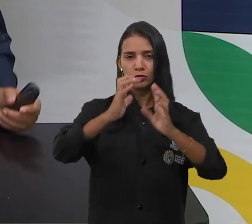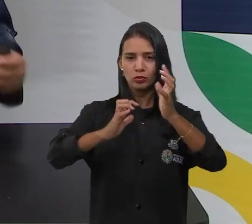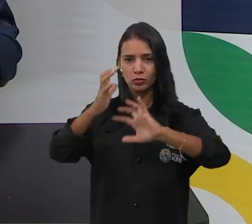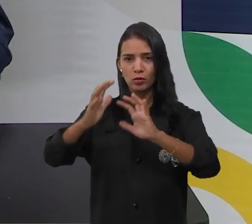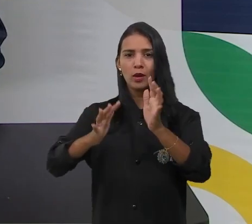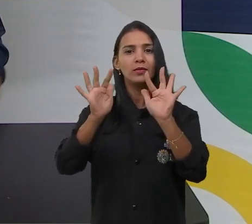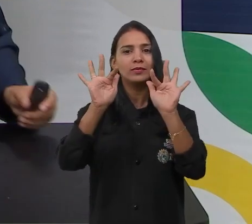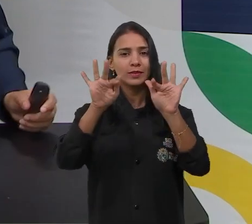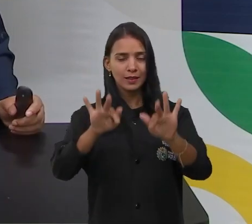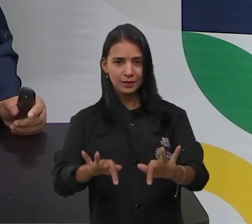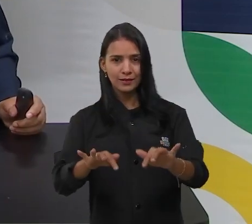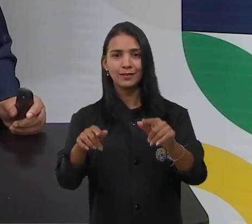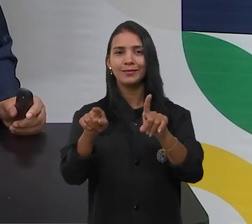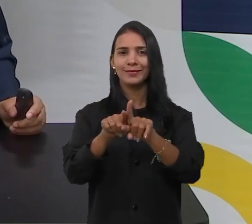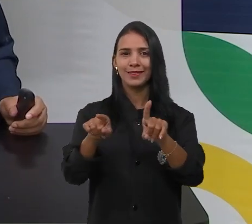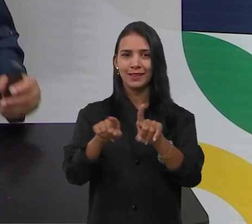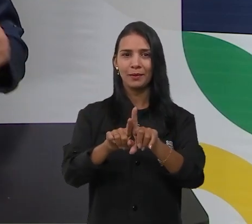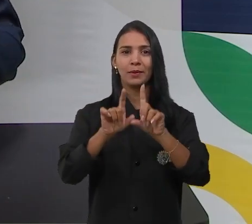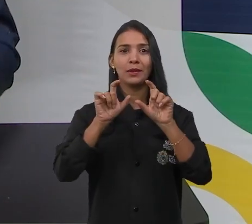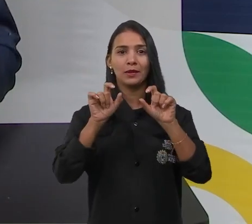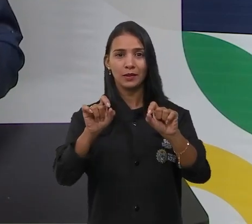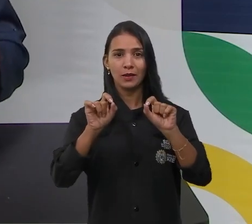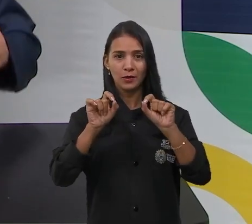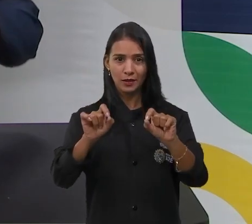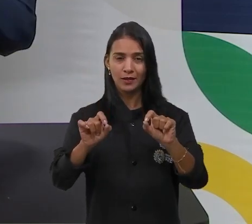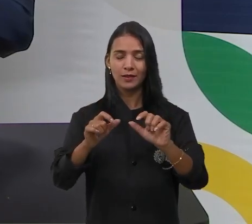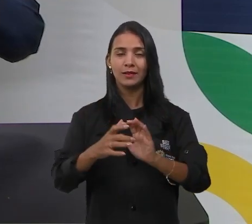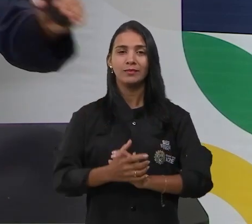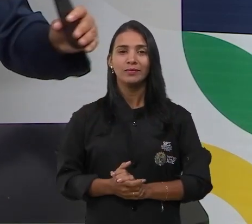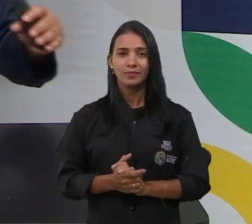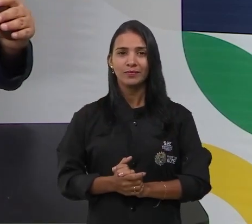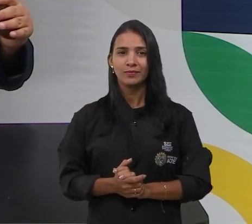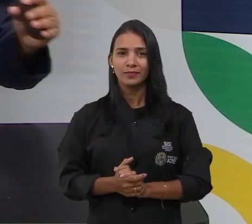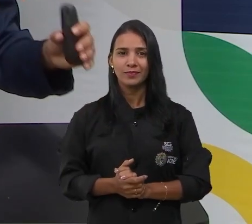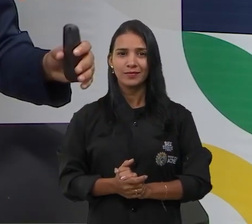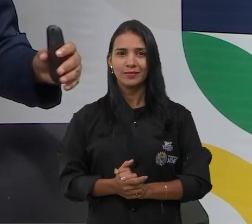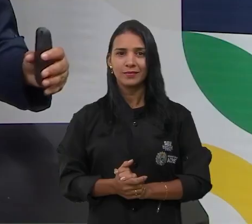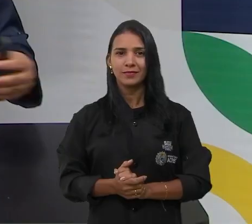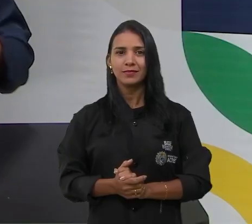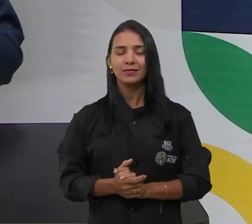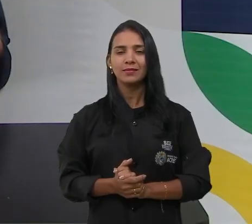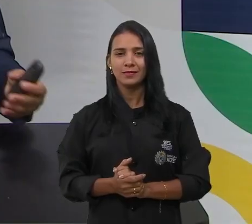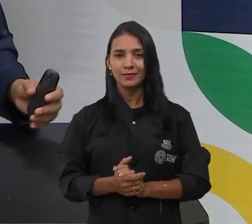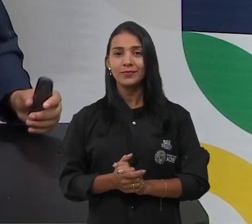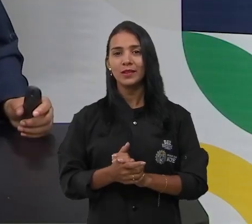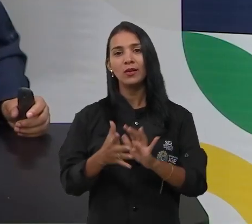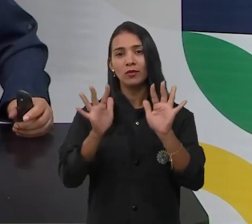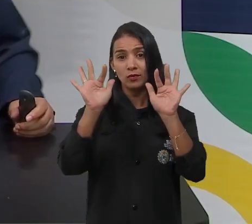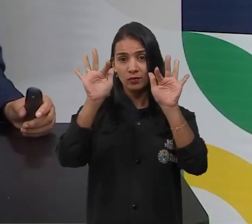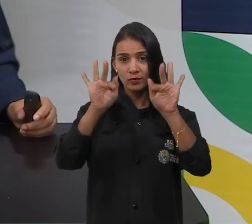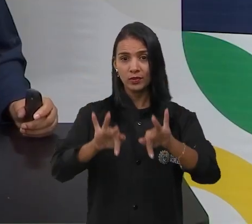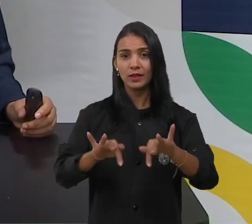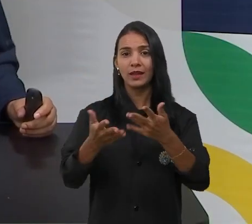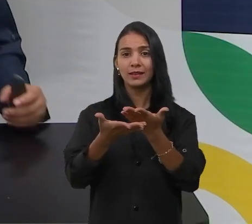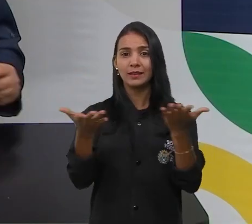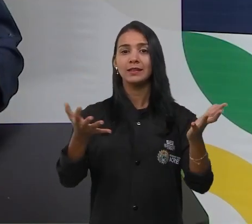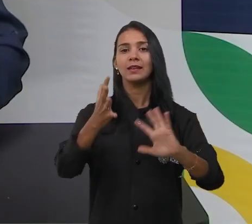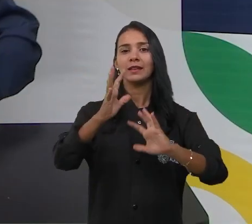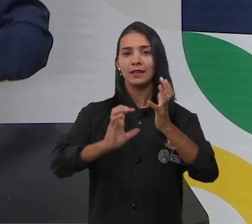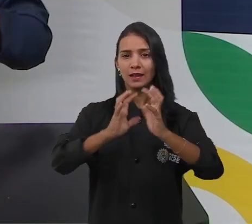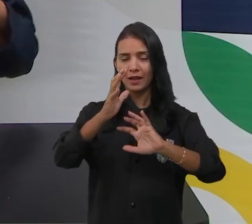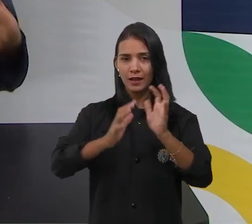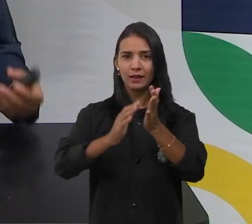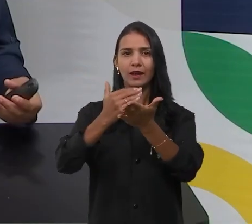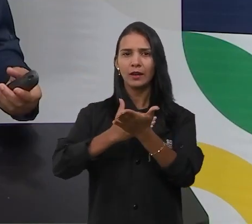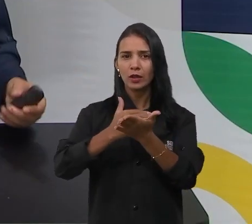mundiais, também conhecido como mundo bipolar. Então, aqui finaliza o chamado mundo bipolar e dá